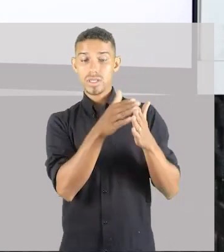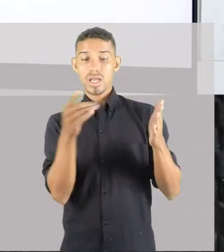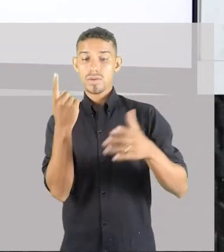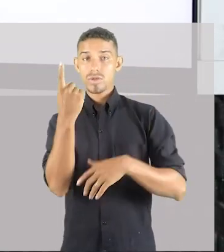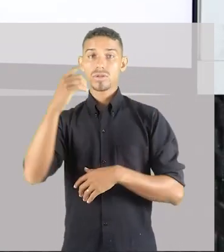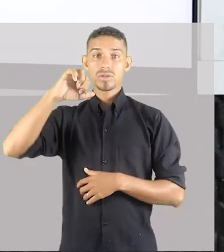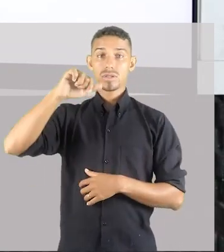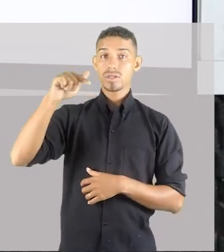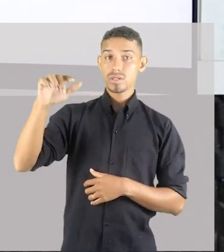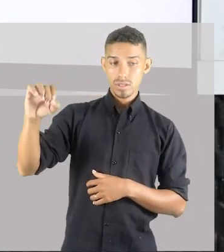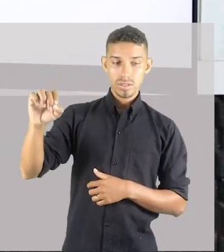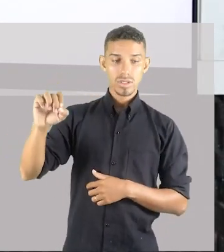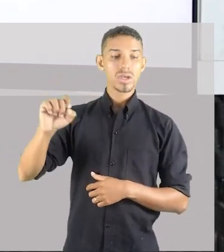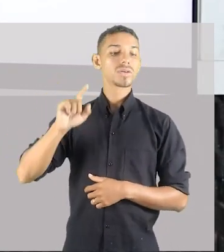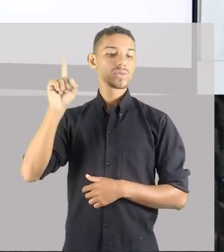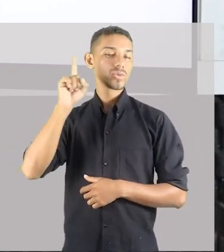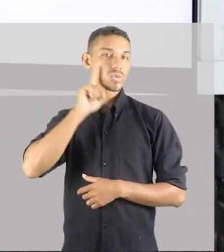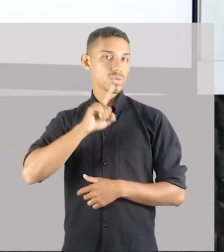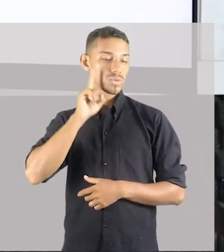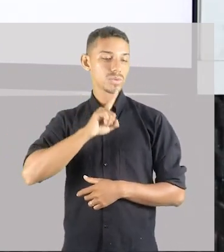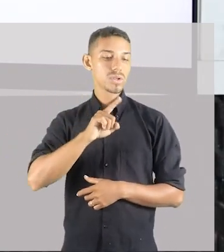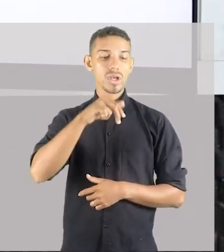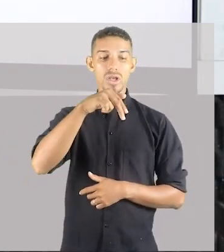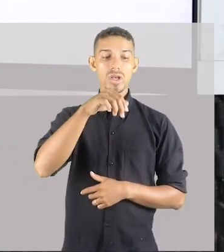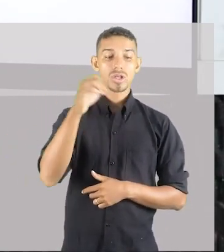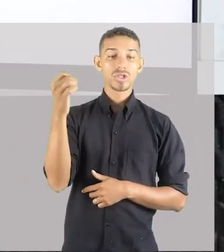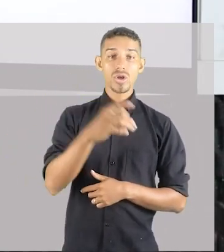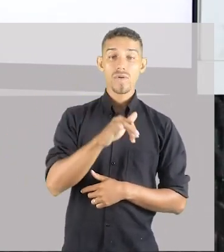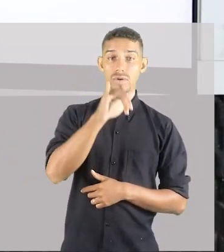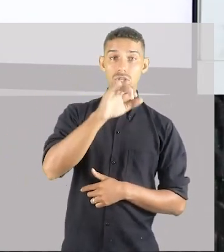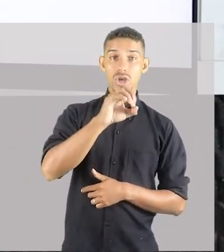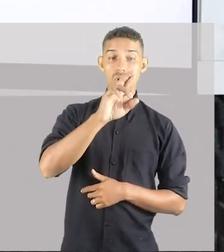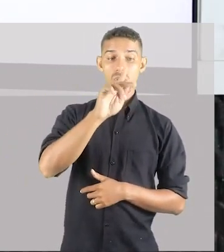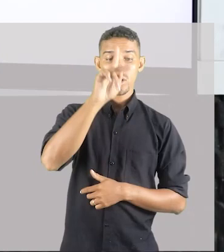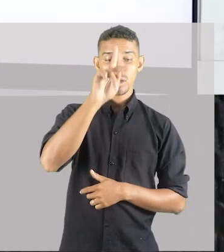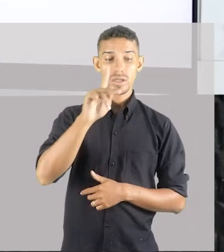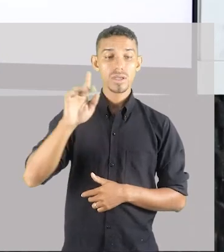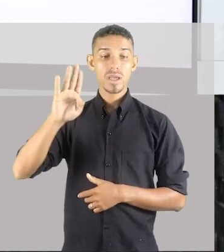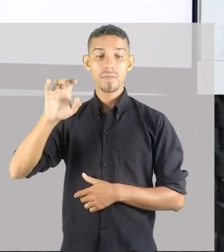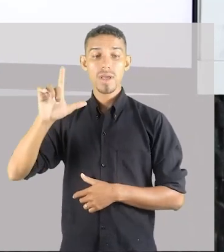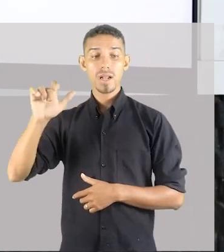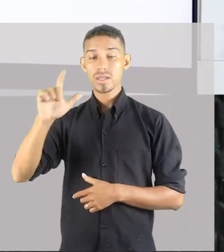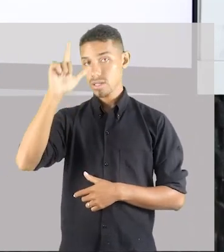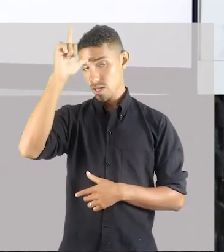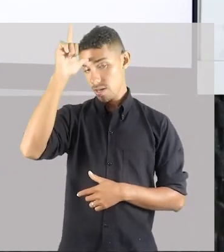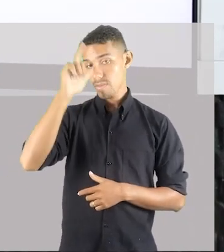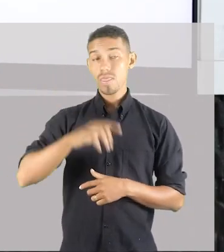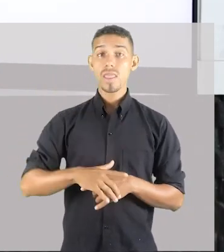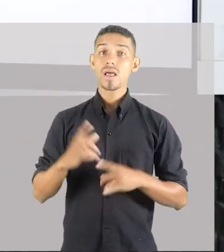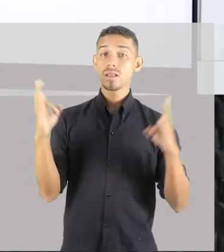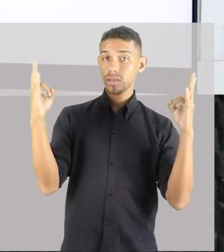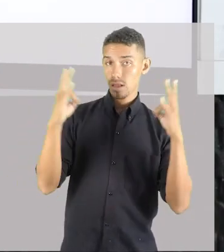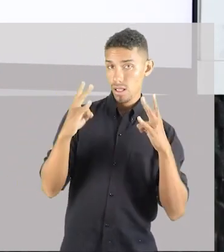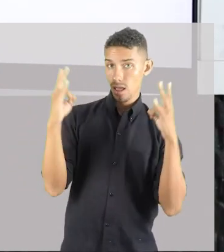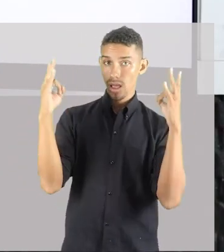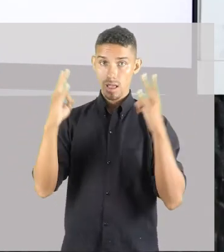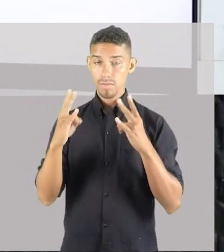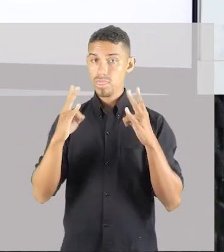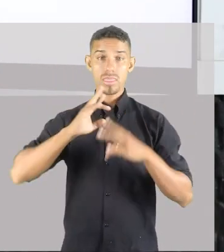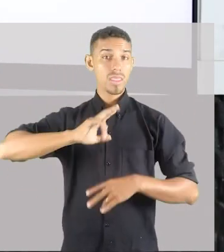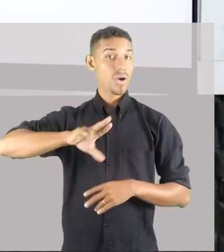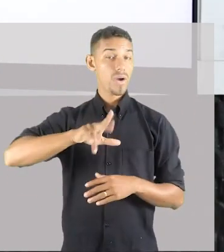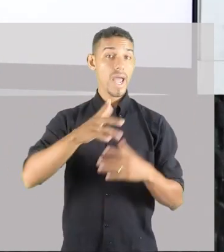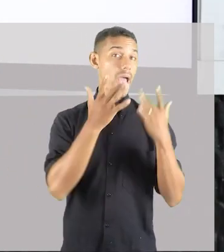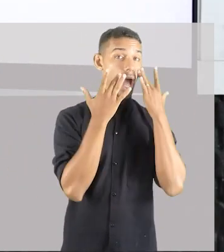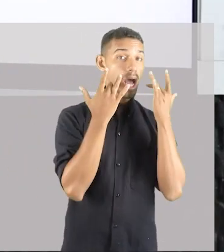simultaneamente em é Berlim na Alemanha atenção a que eu vou falar hip hop não é arte hip